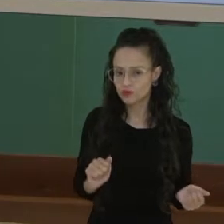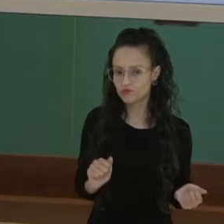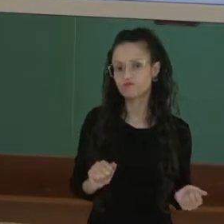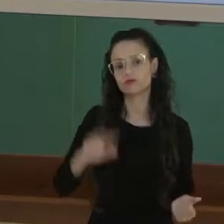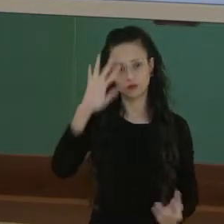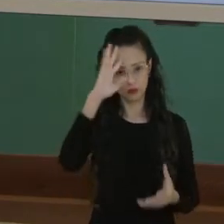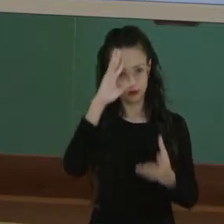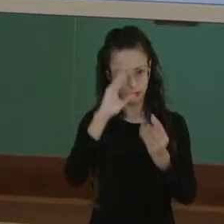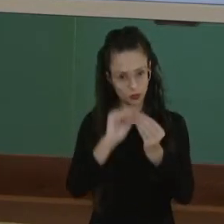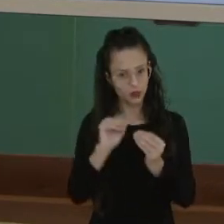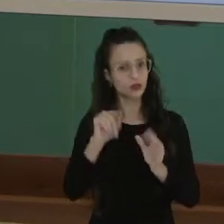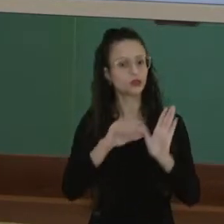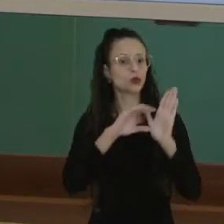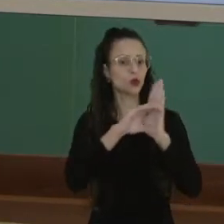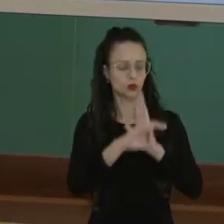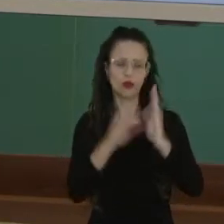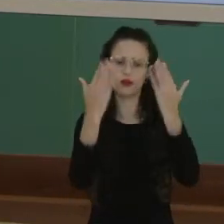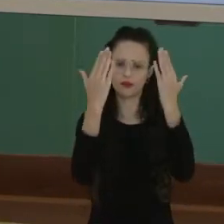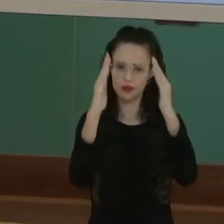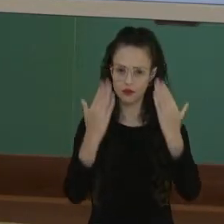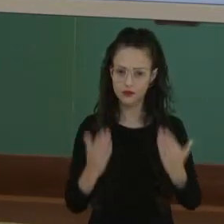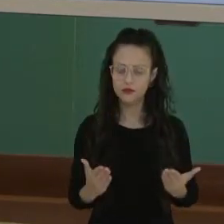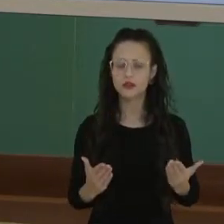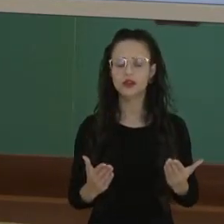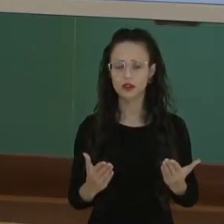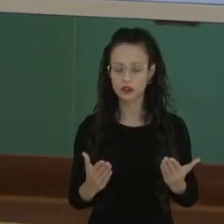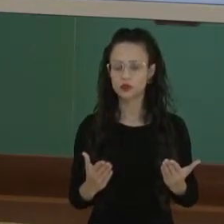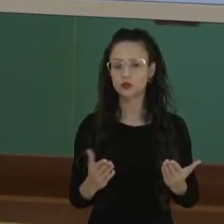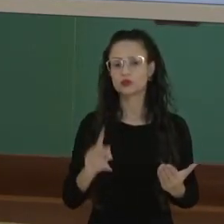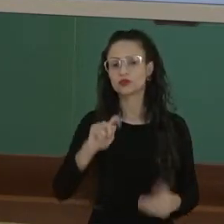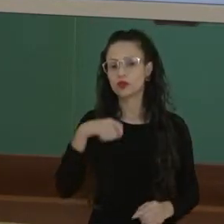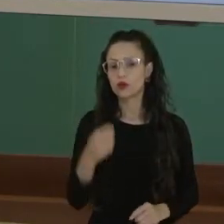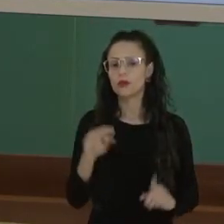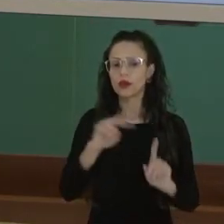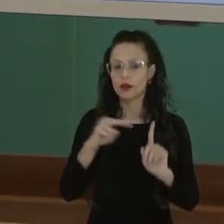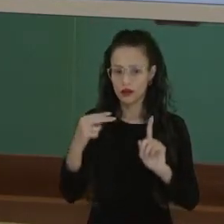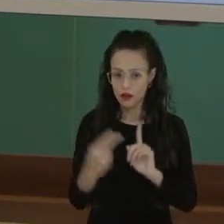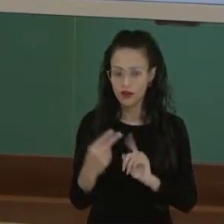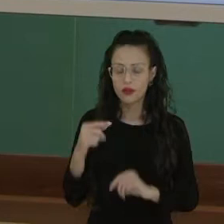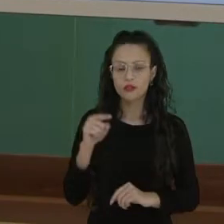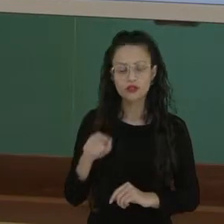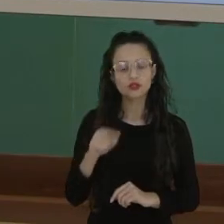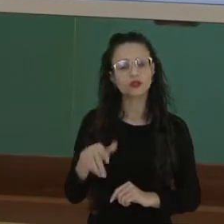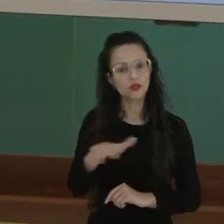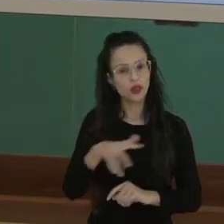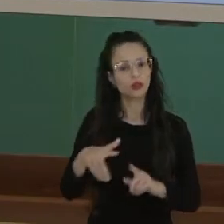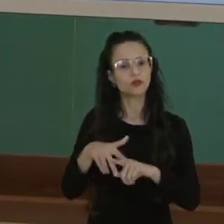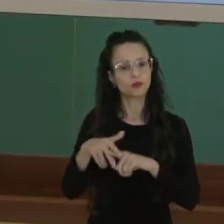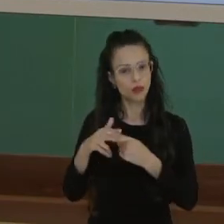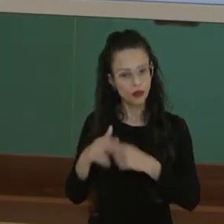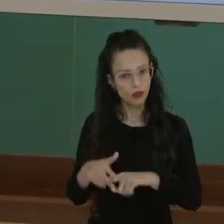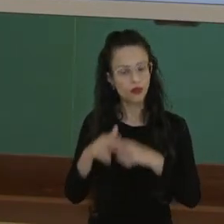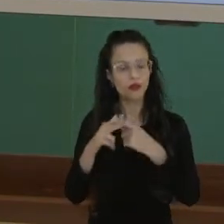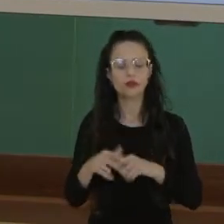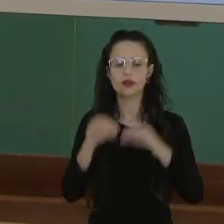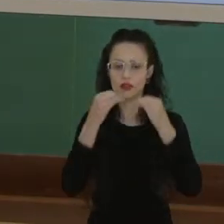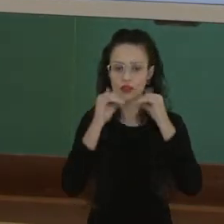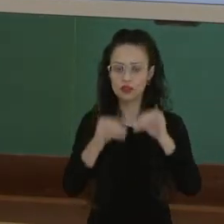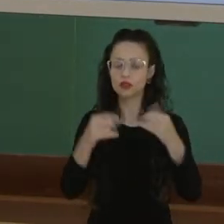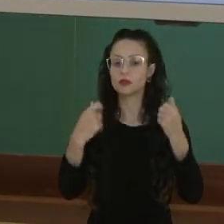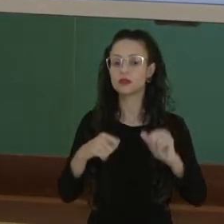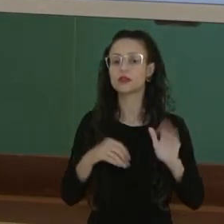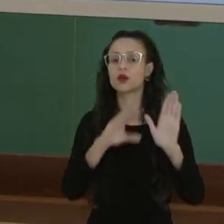esse conceito, analisando, né, na óptica de mecânica de energia, nós vamos ter que